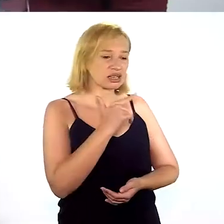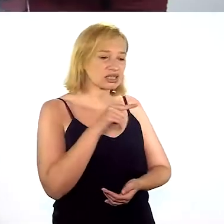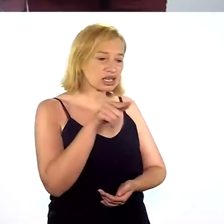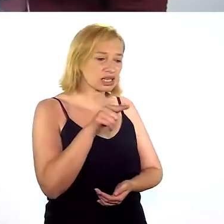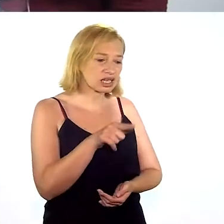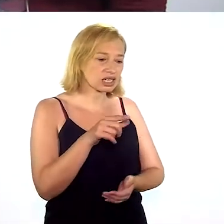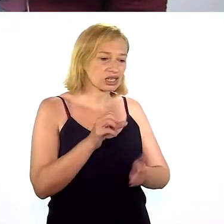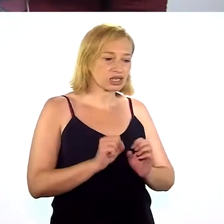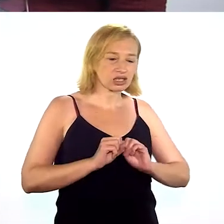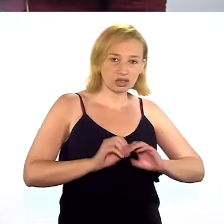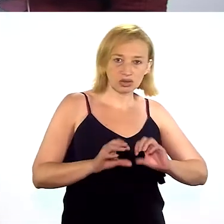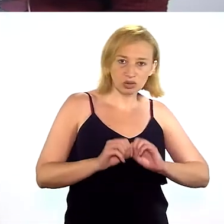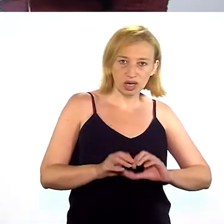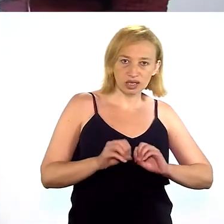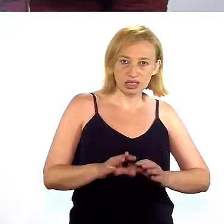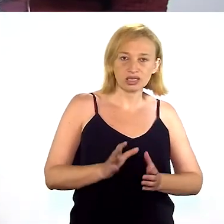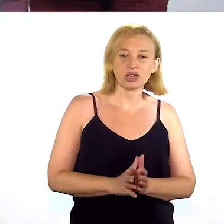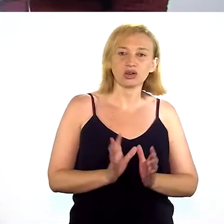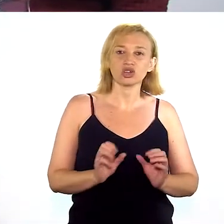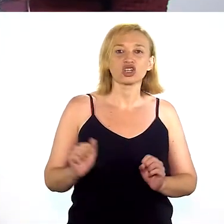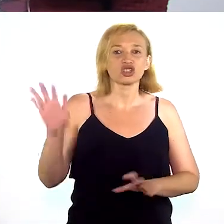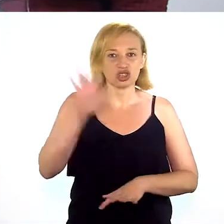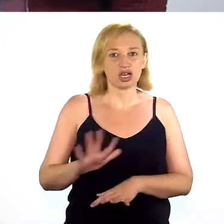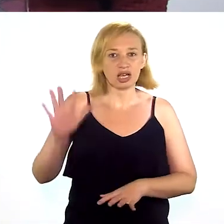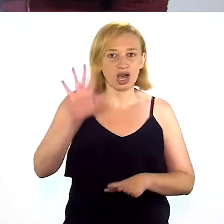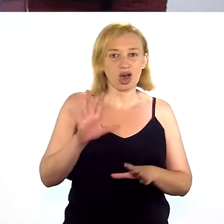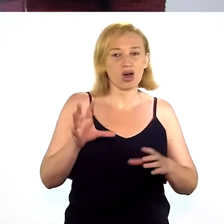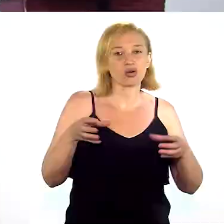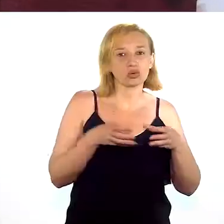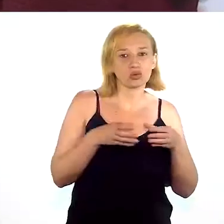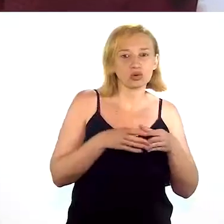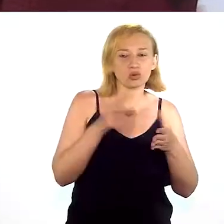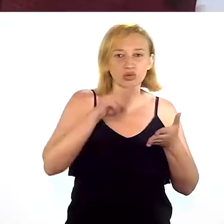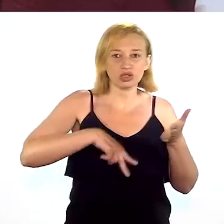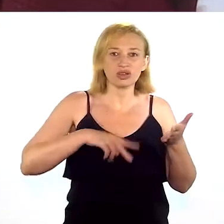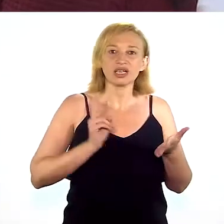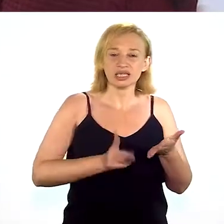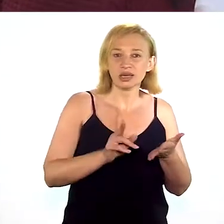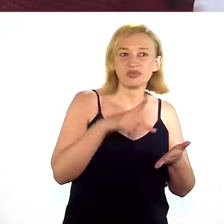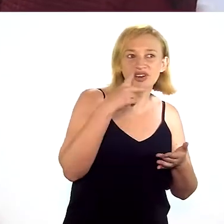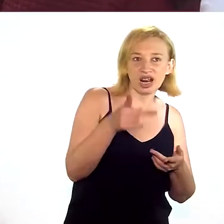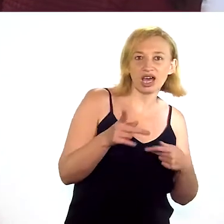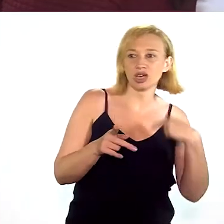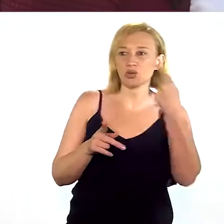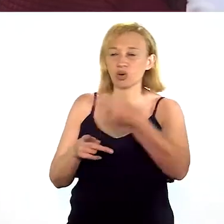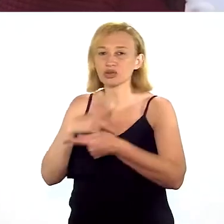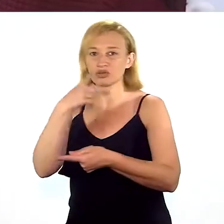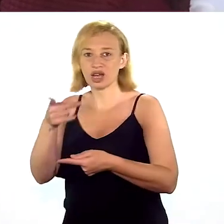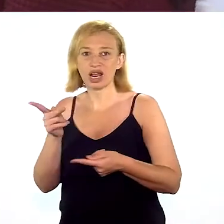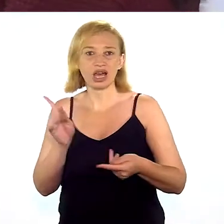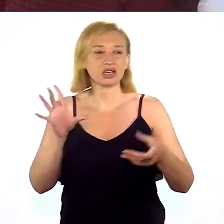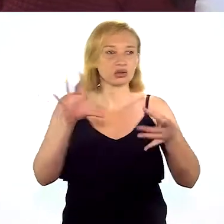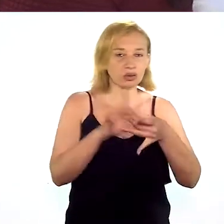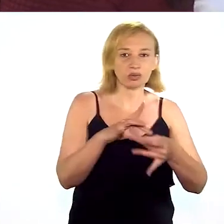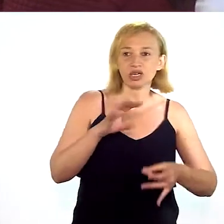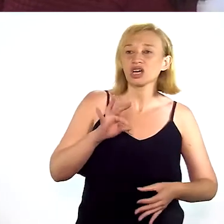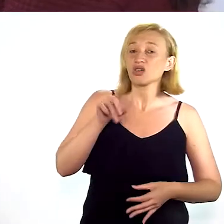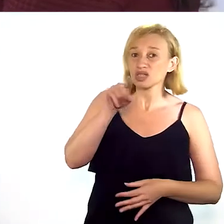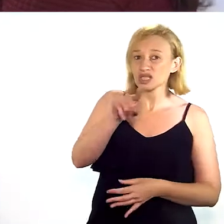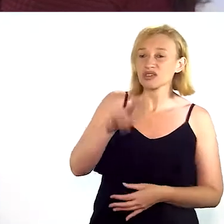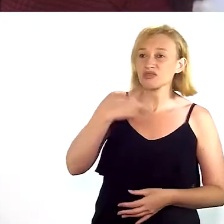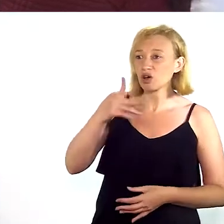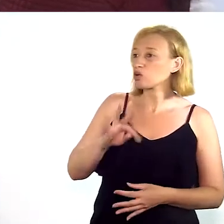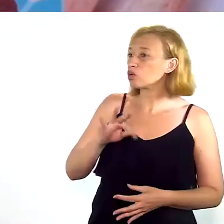E é engraçado, aqui no Educação, no Clube, no Educação no geral e no Clube do Livro tem sempre essa liga de um falar, o outro falar e ter a